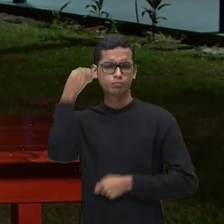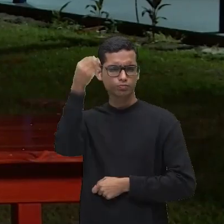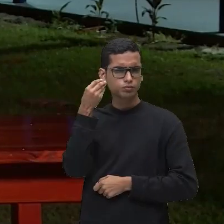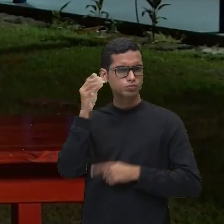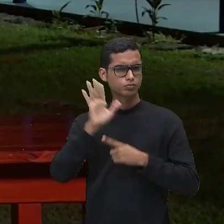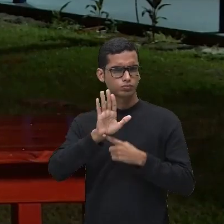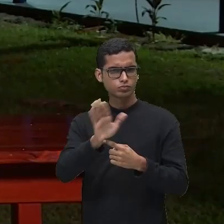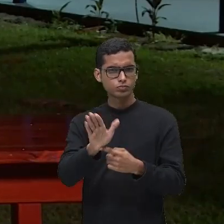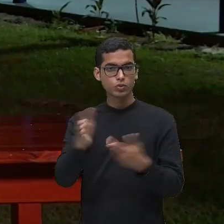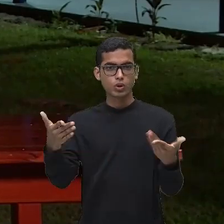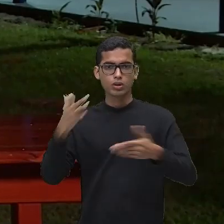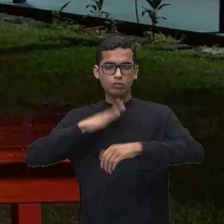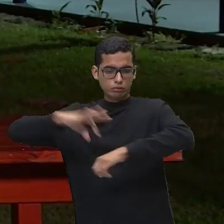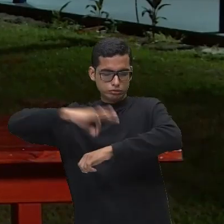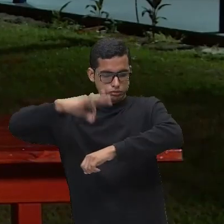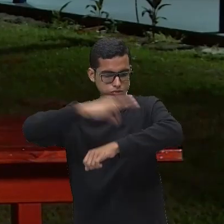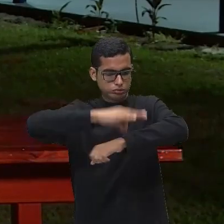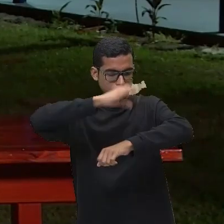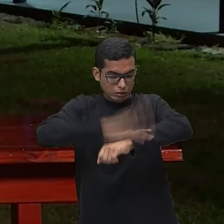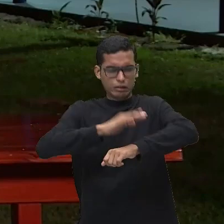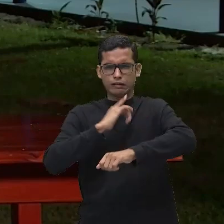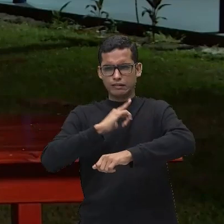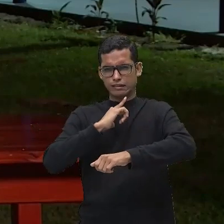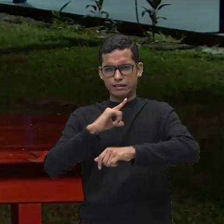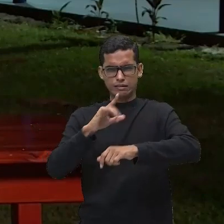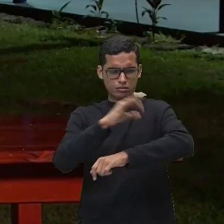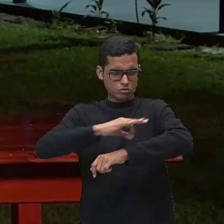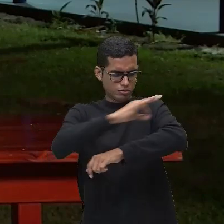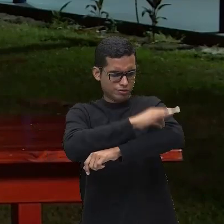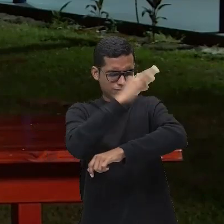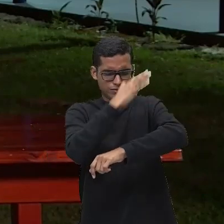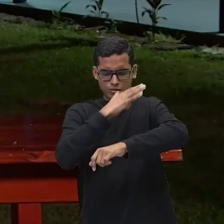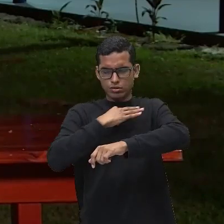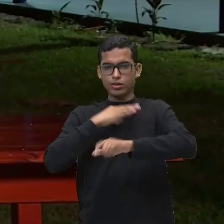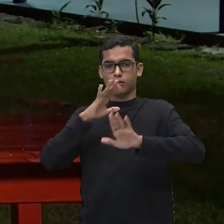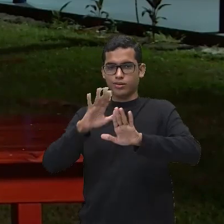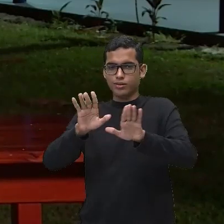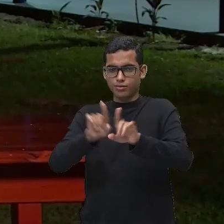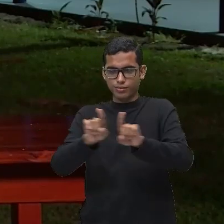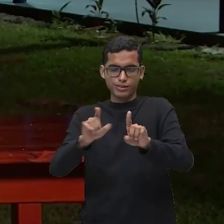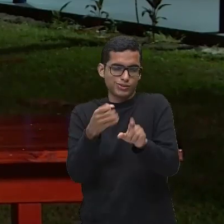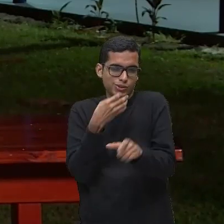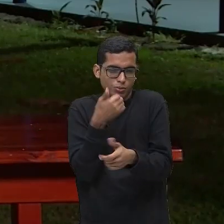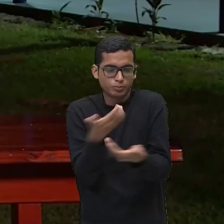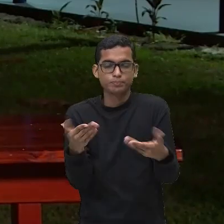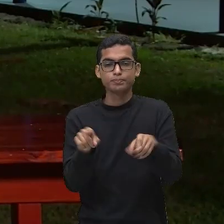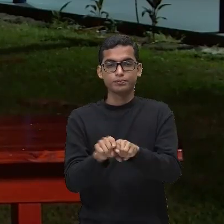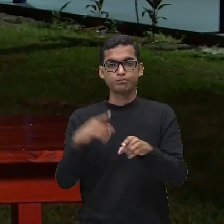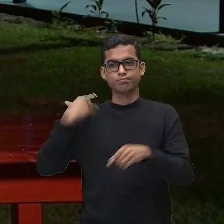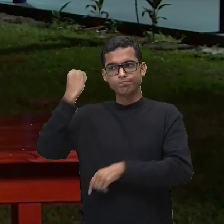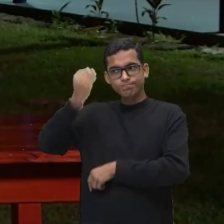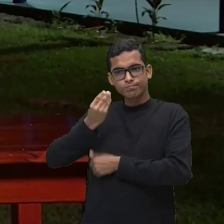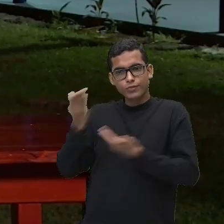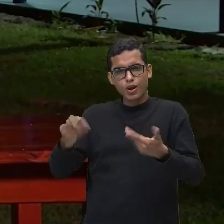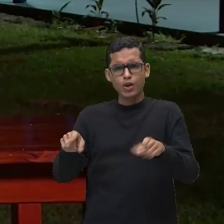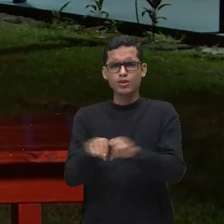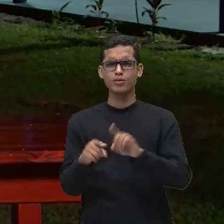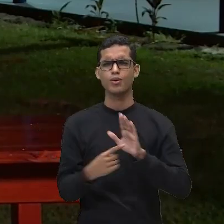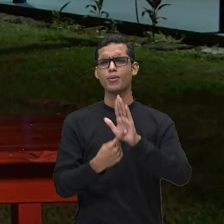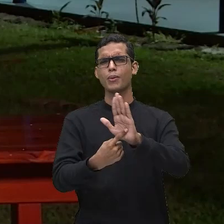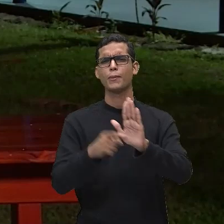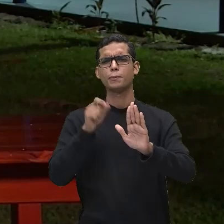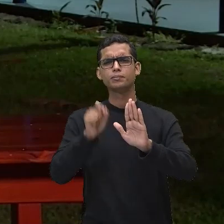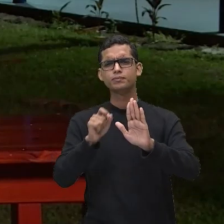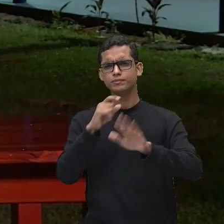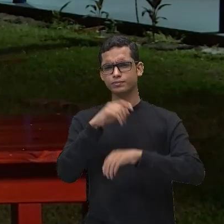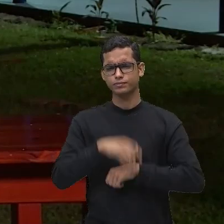Tem muito carapanã nesse mar, mas olha o que a gente faz por vocês. Aqui é um experimento que eu vou fazer simulando